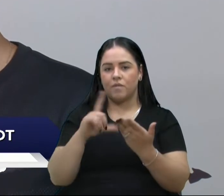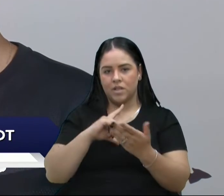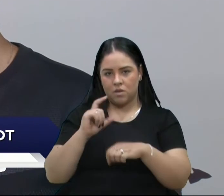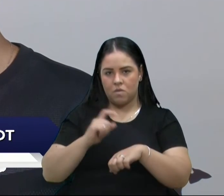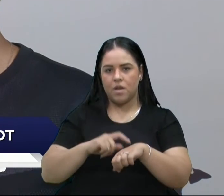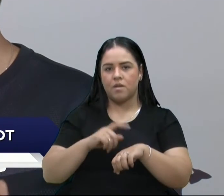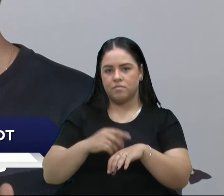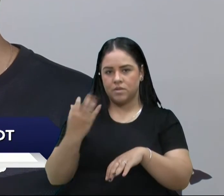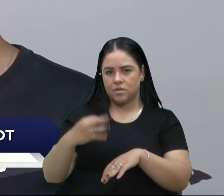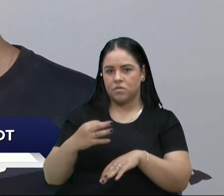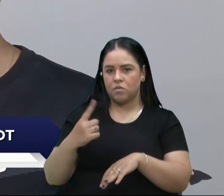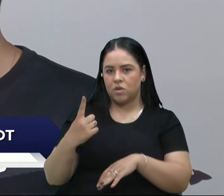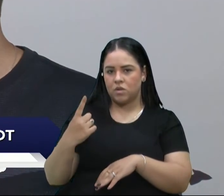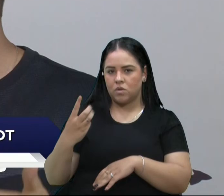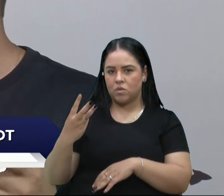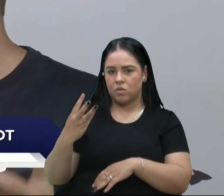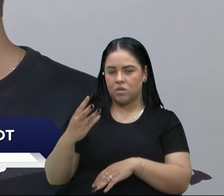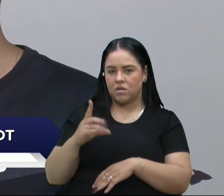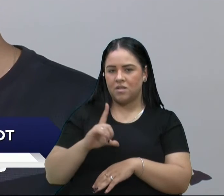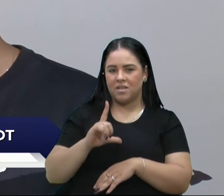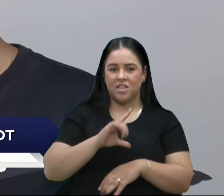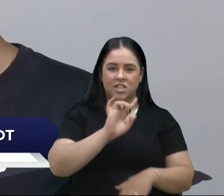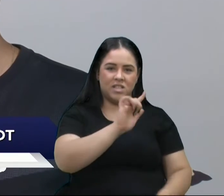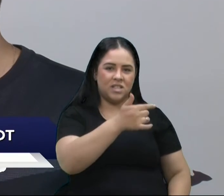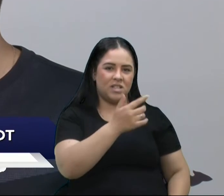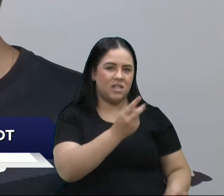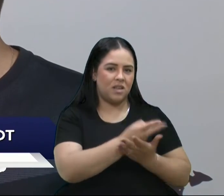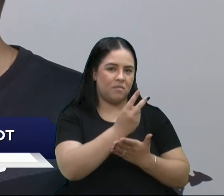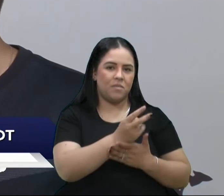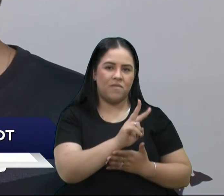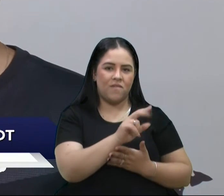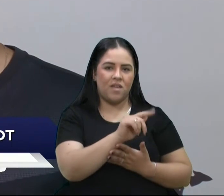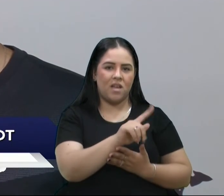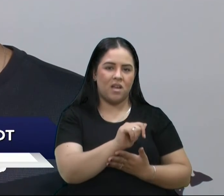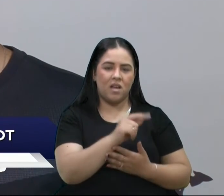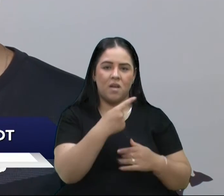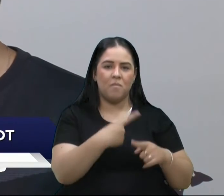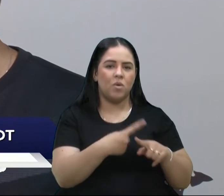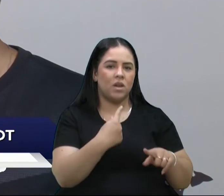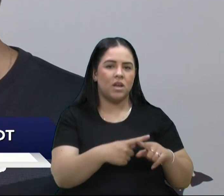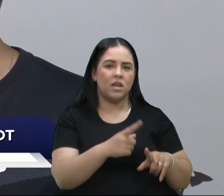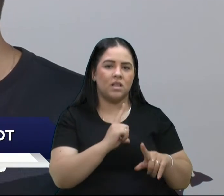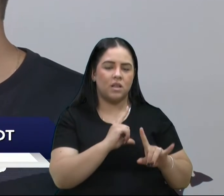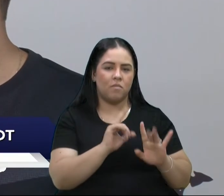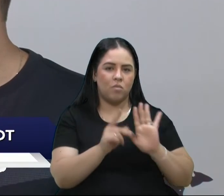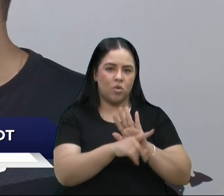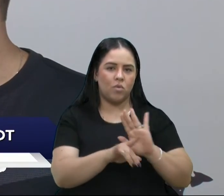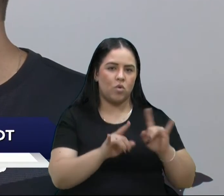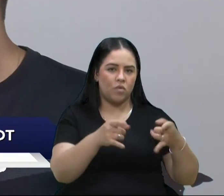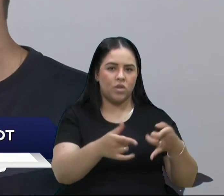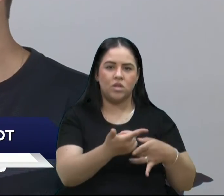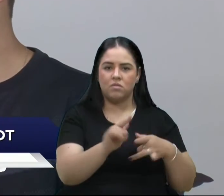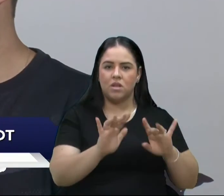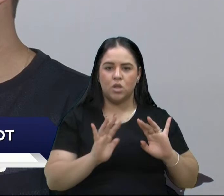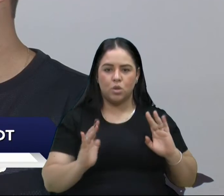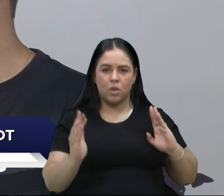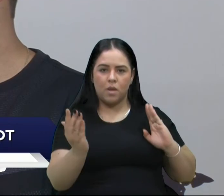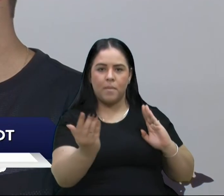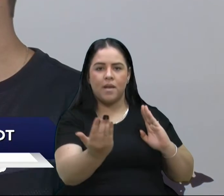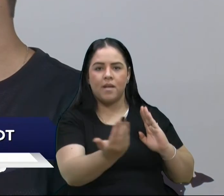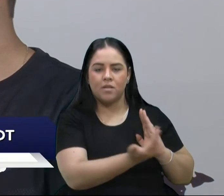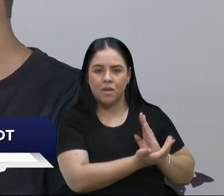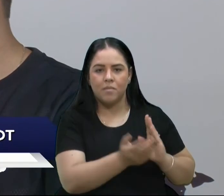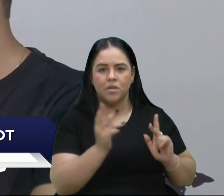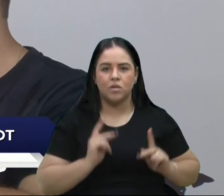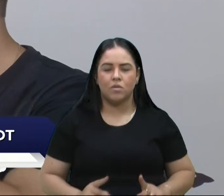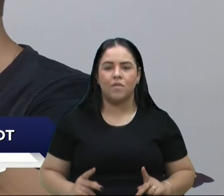cerca de 14 leitos dos 17 sempre estão vagos, porque eles são leitos Covid e não tinha isolamento, e aí as pessoas